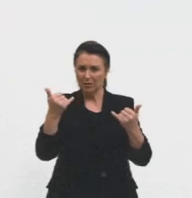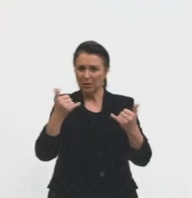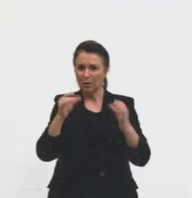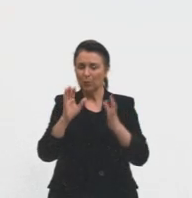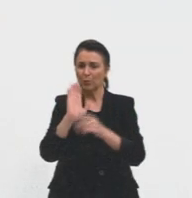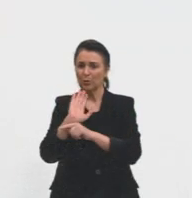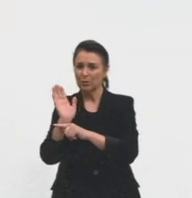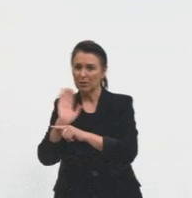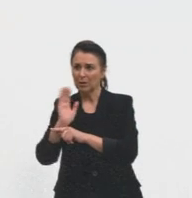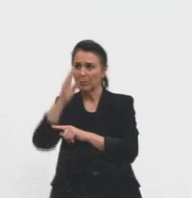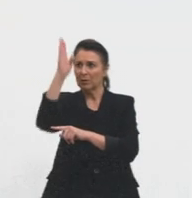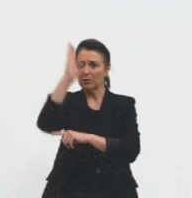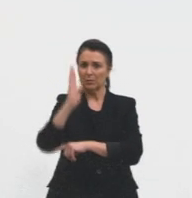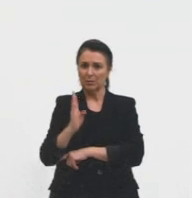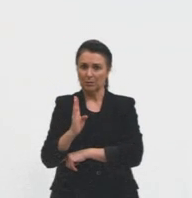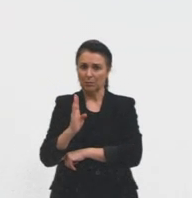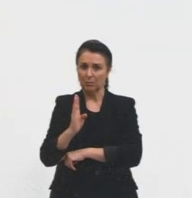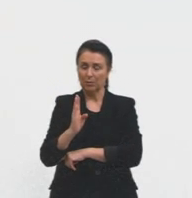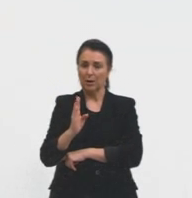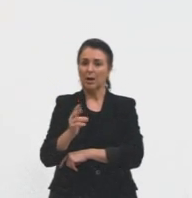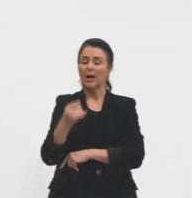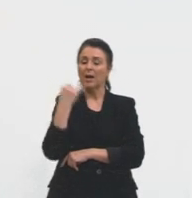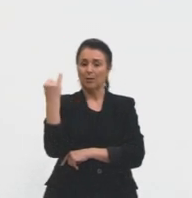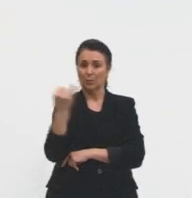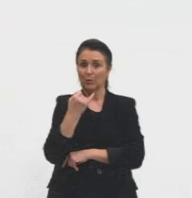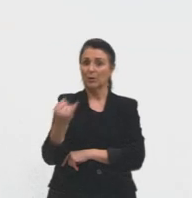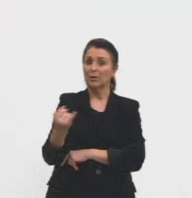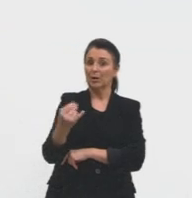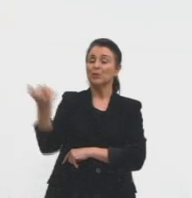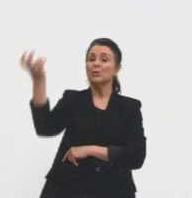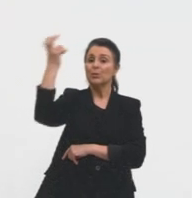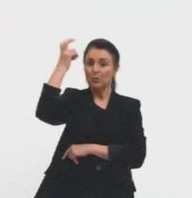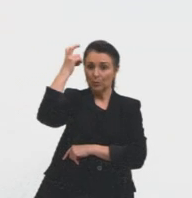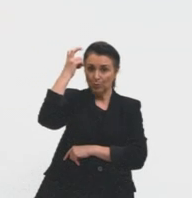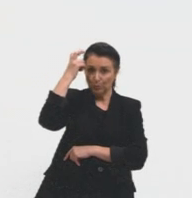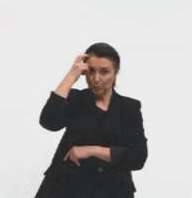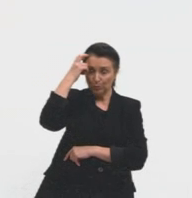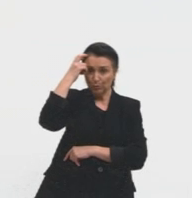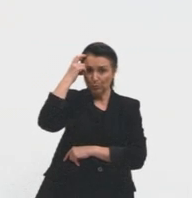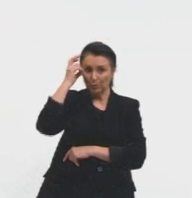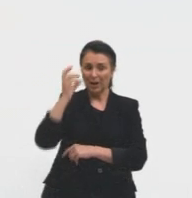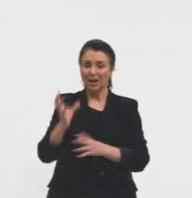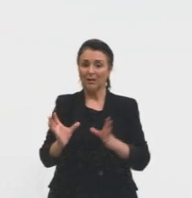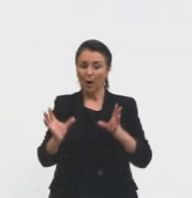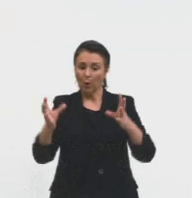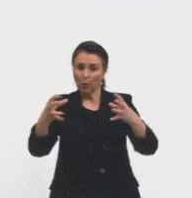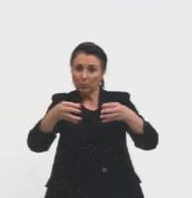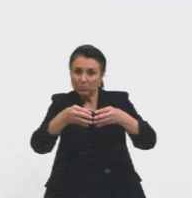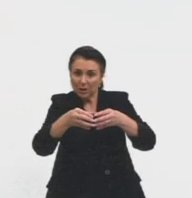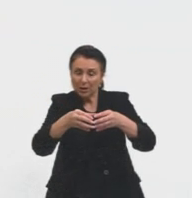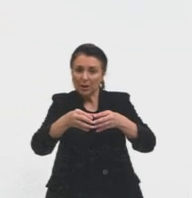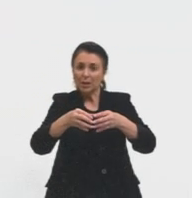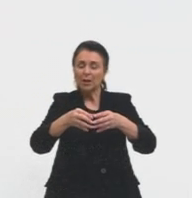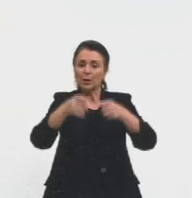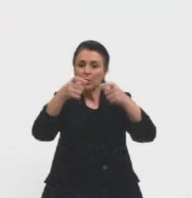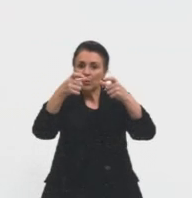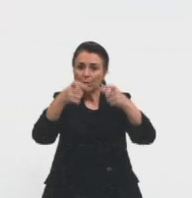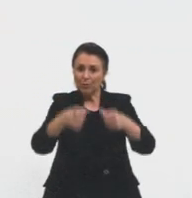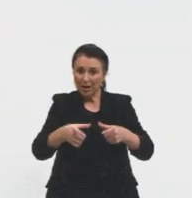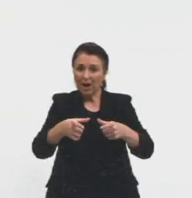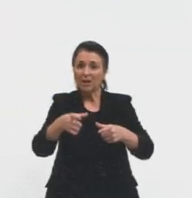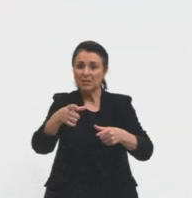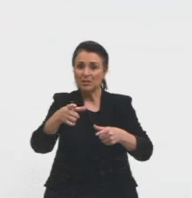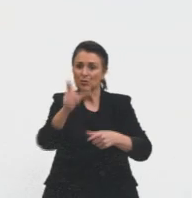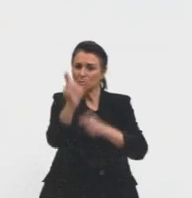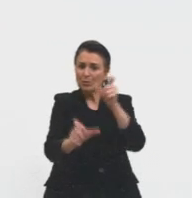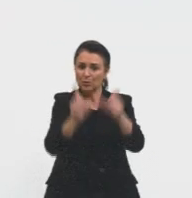essa importante fonte cultural está na Joli tardiamente concentrada em zonas de alto poder